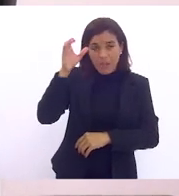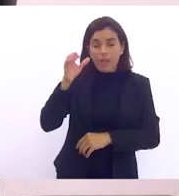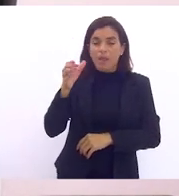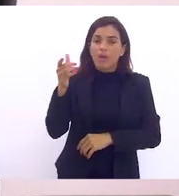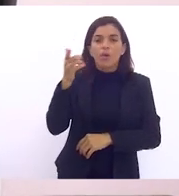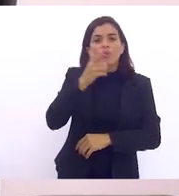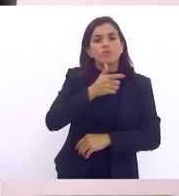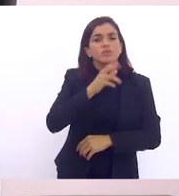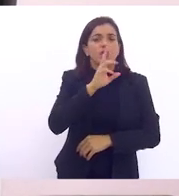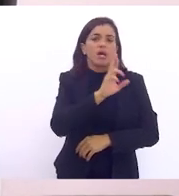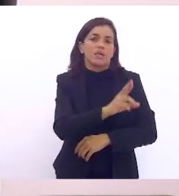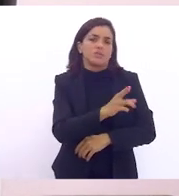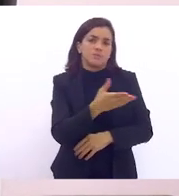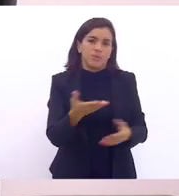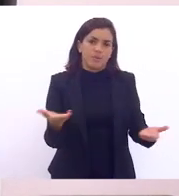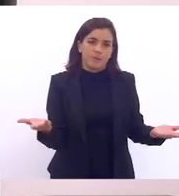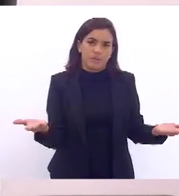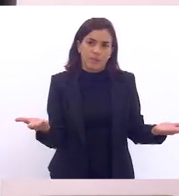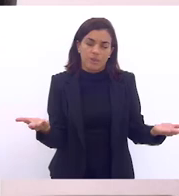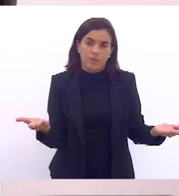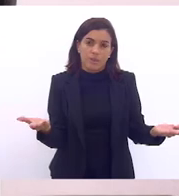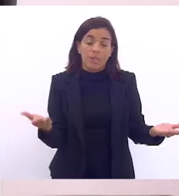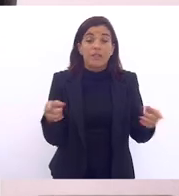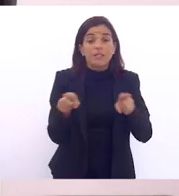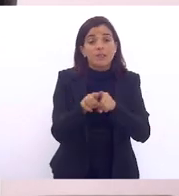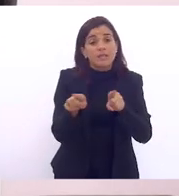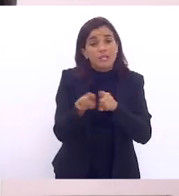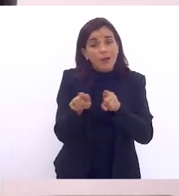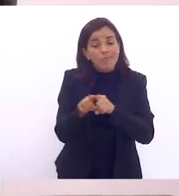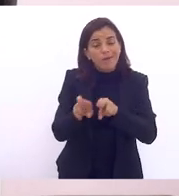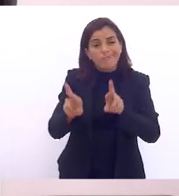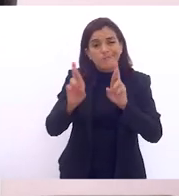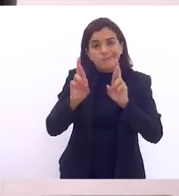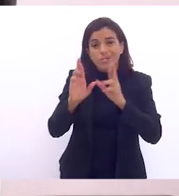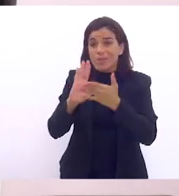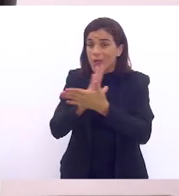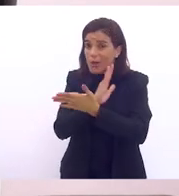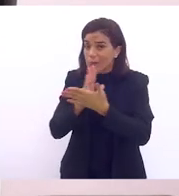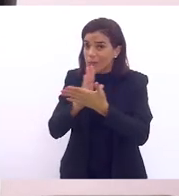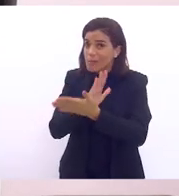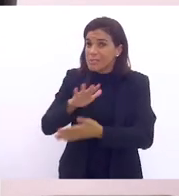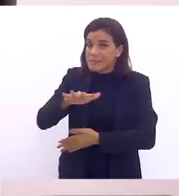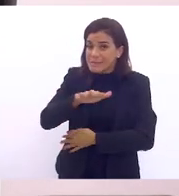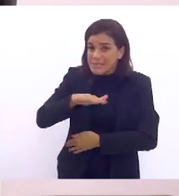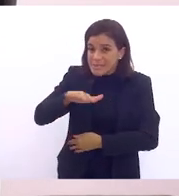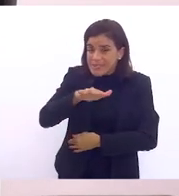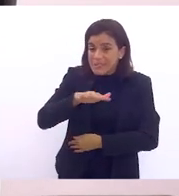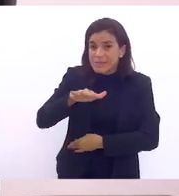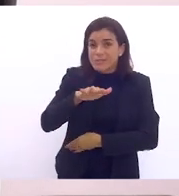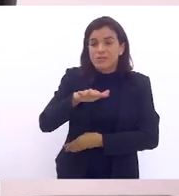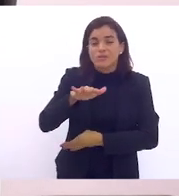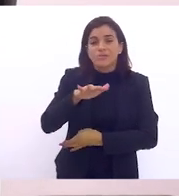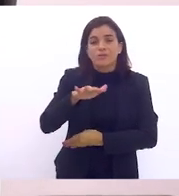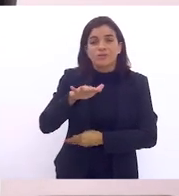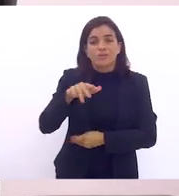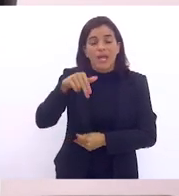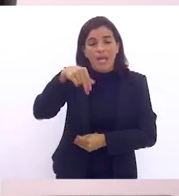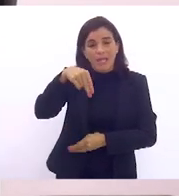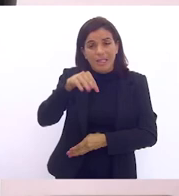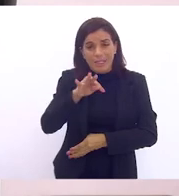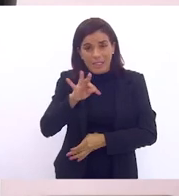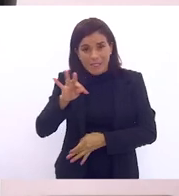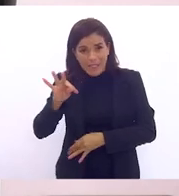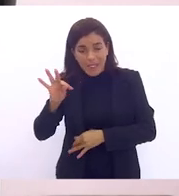resposta a eles e quem sabe Possivelmente alguns casos através de você e da ANTT vocês